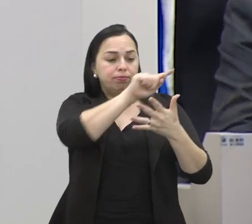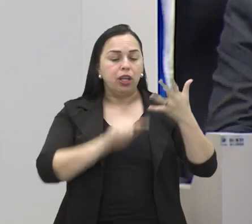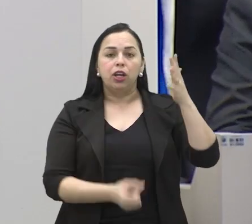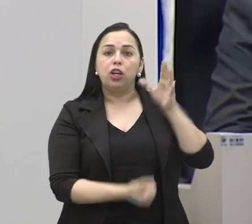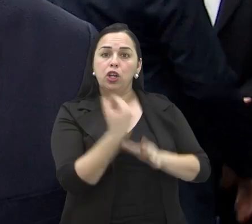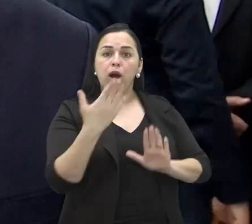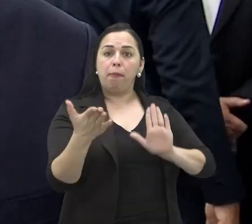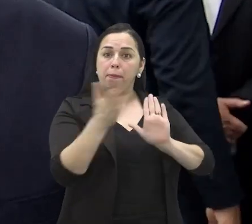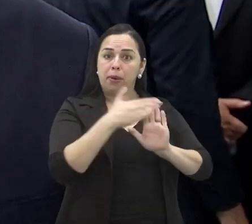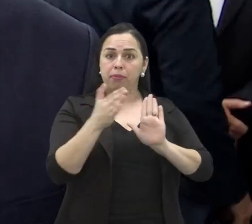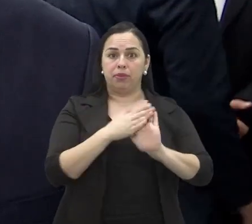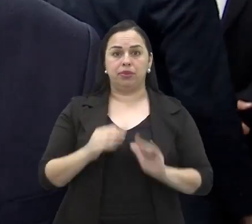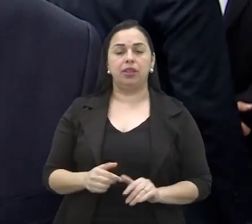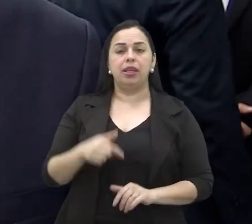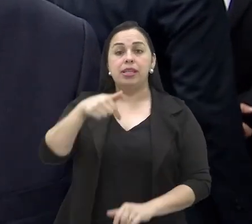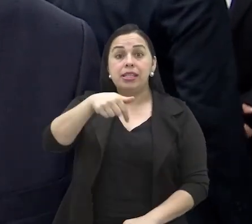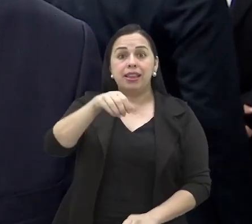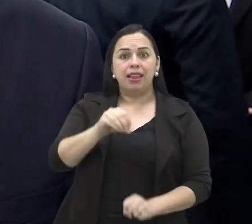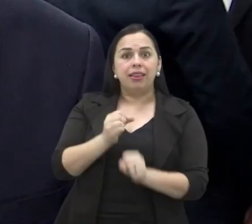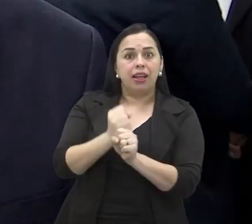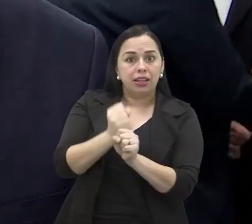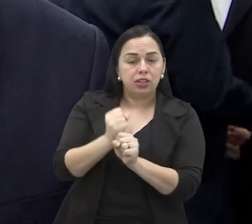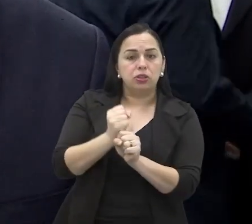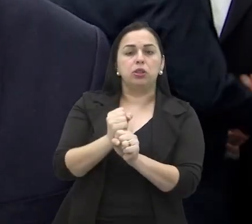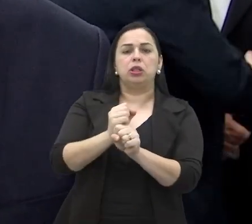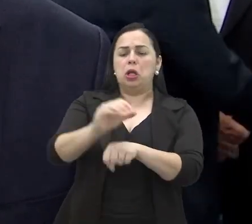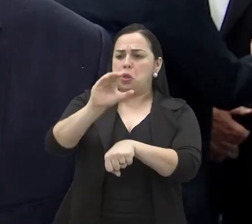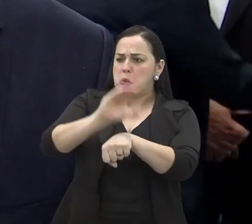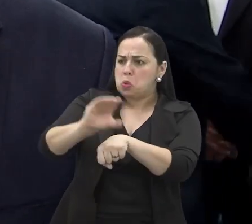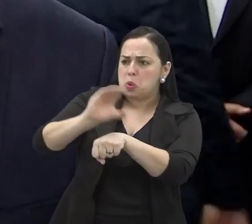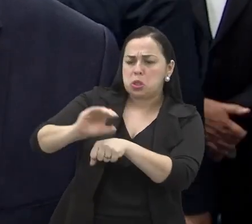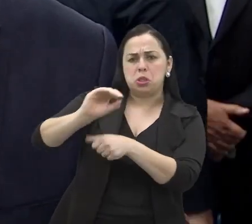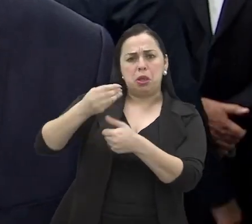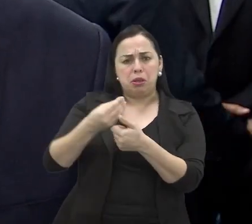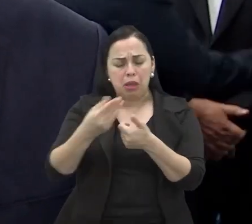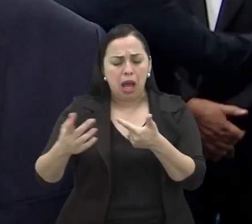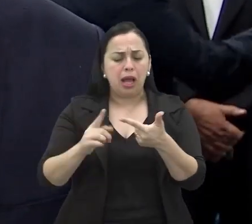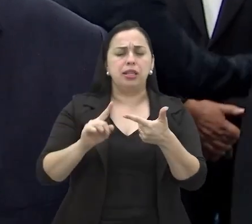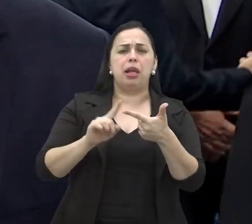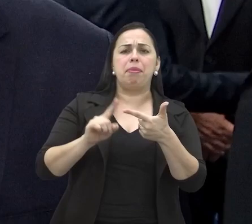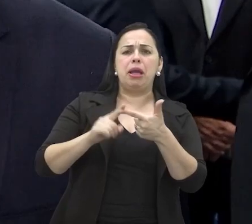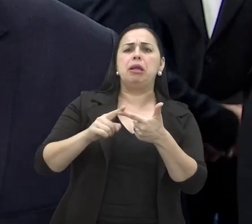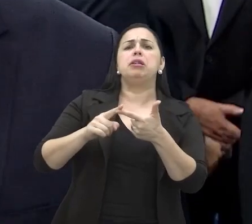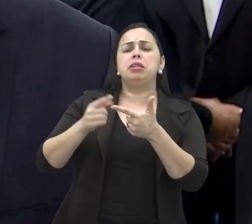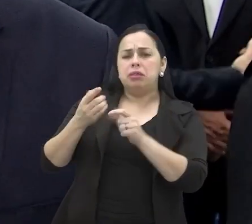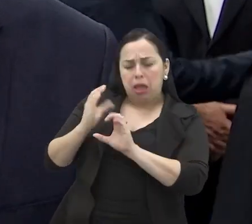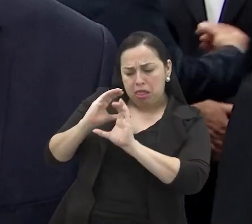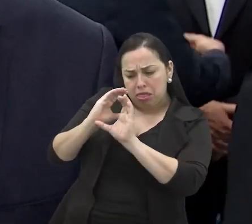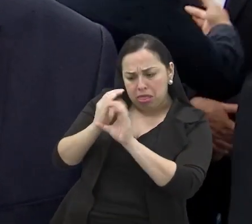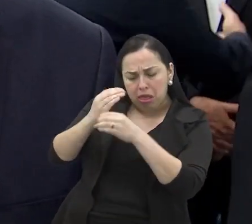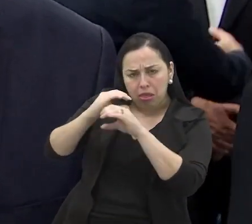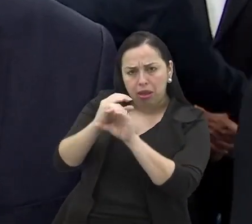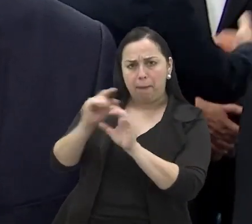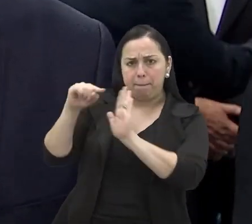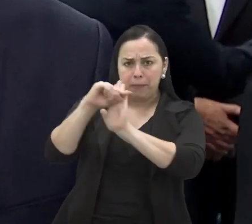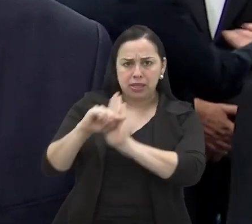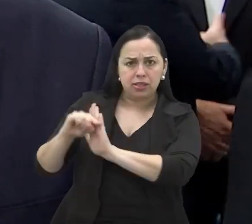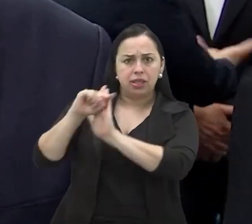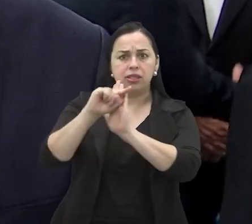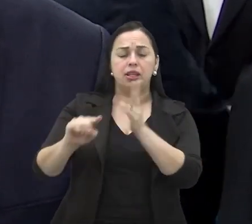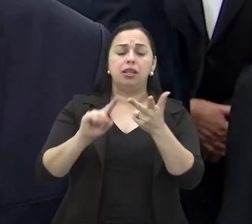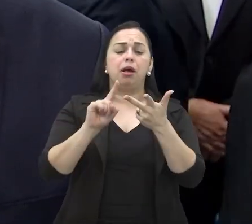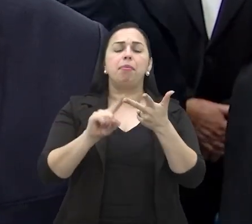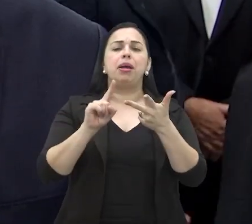Walter Hayashi. Nesses 70 anos, trouxe educação continuada, melhoria na formação, trabalhos científicos e a união